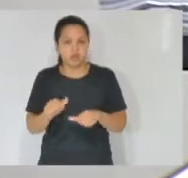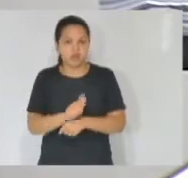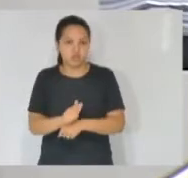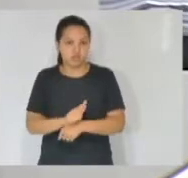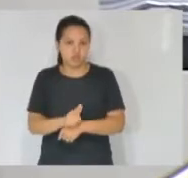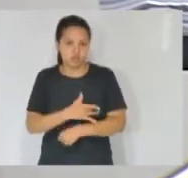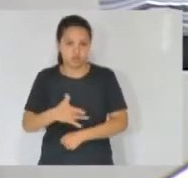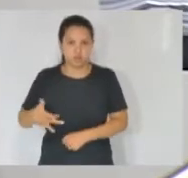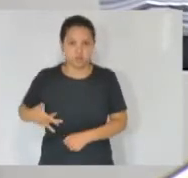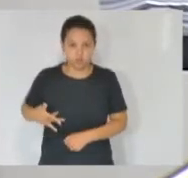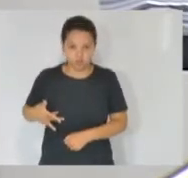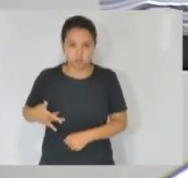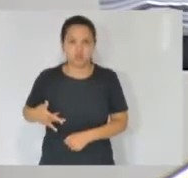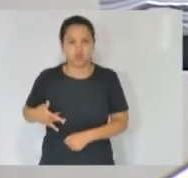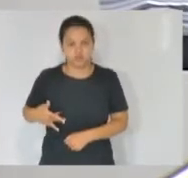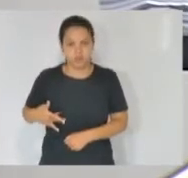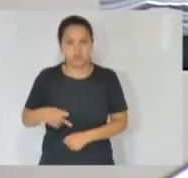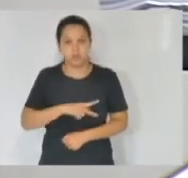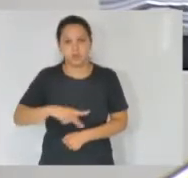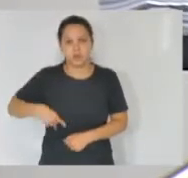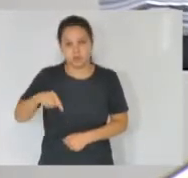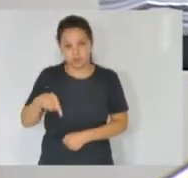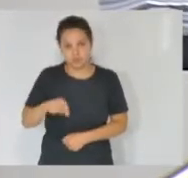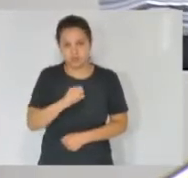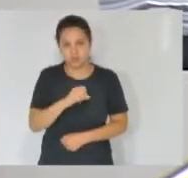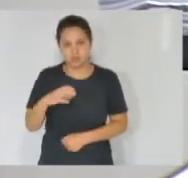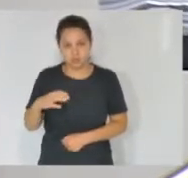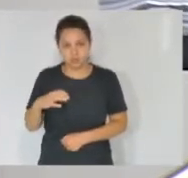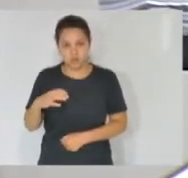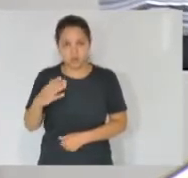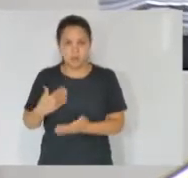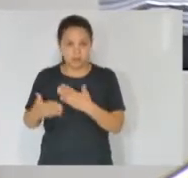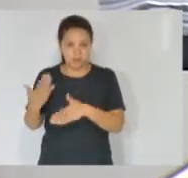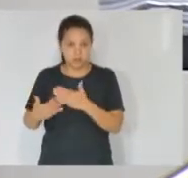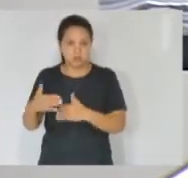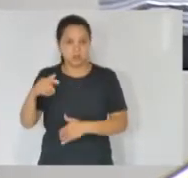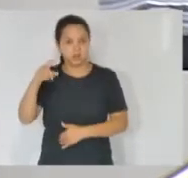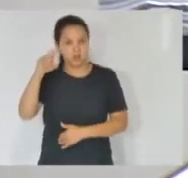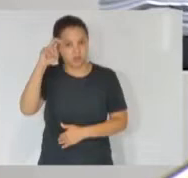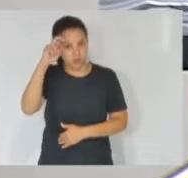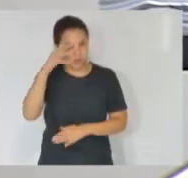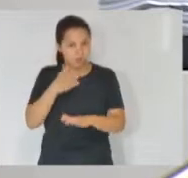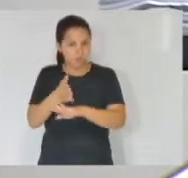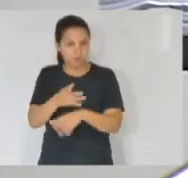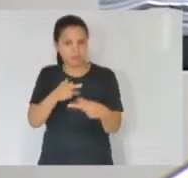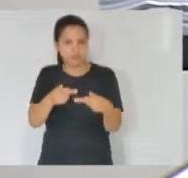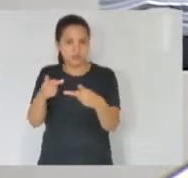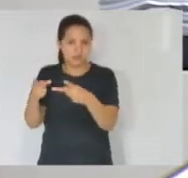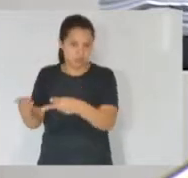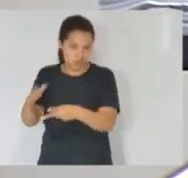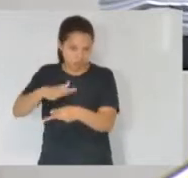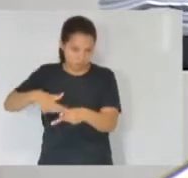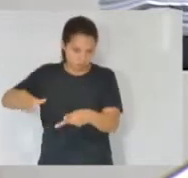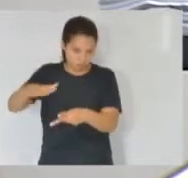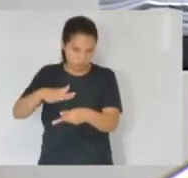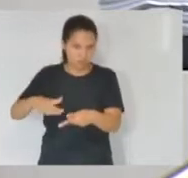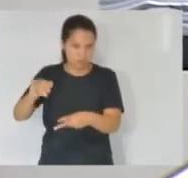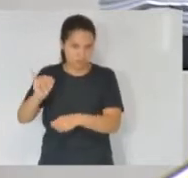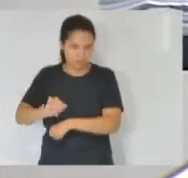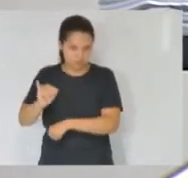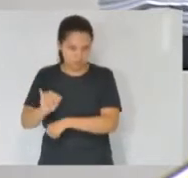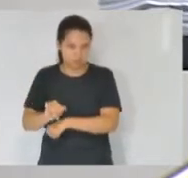de Santa Catarina, né? Desde quinta-feira eu estive visitando a minha região do Médio Vale do Itajaí, eu